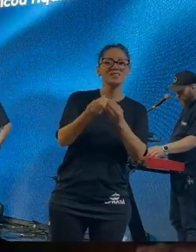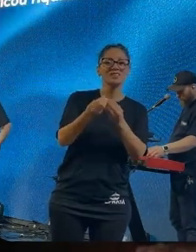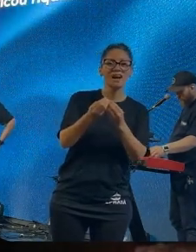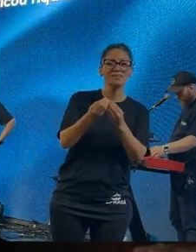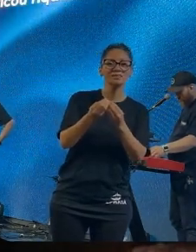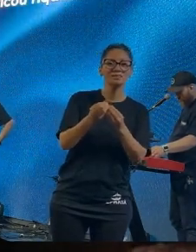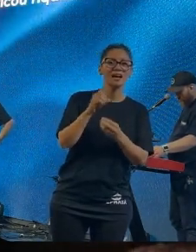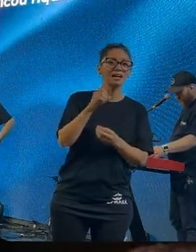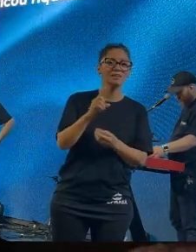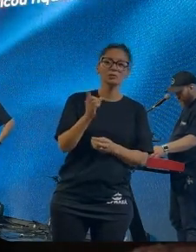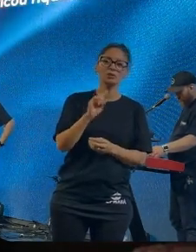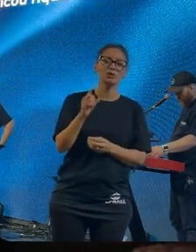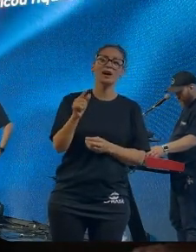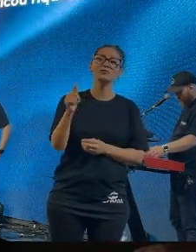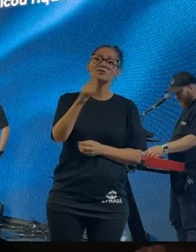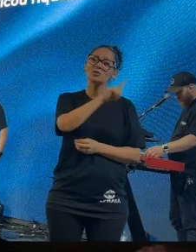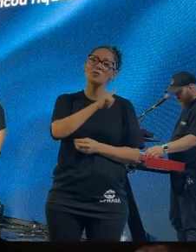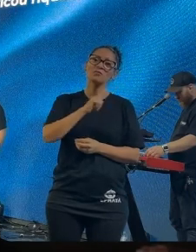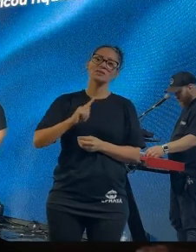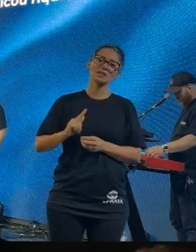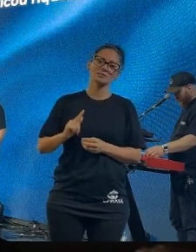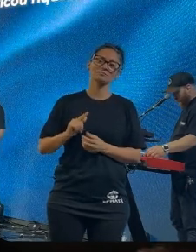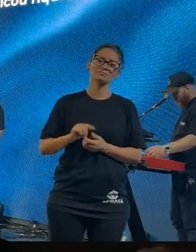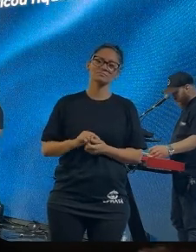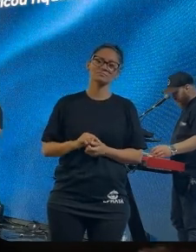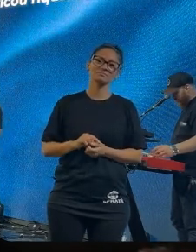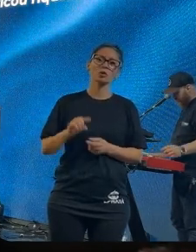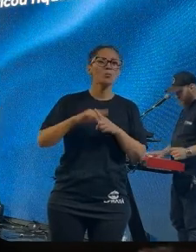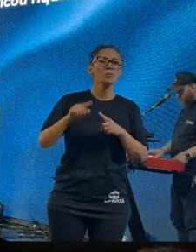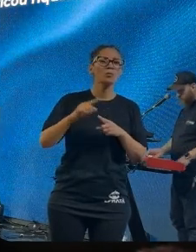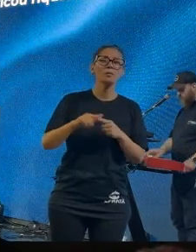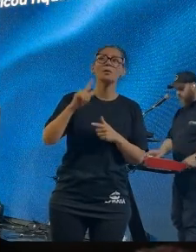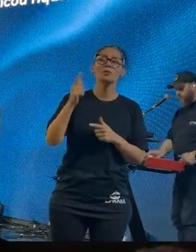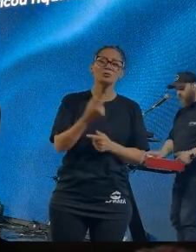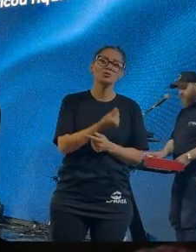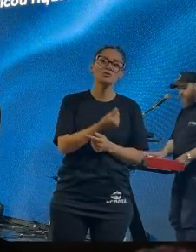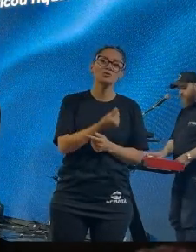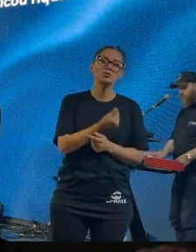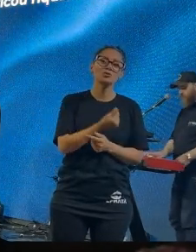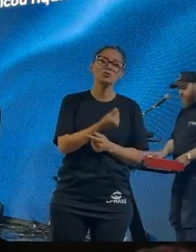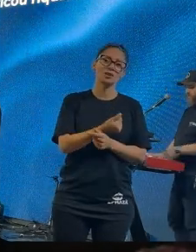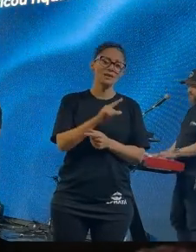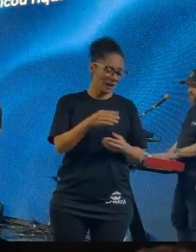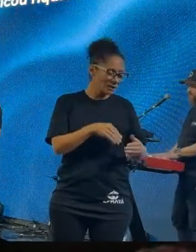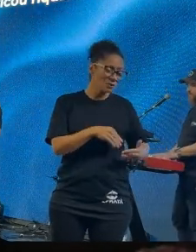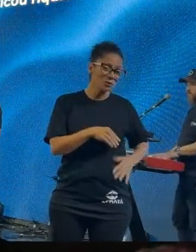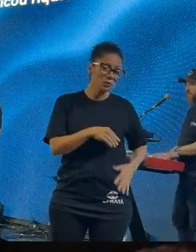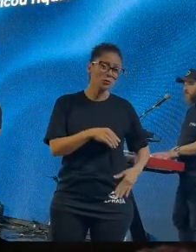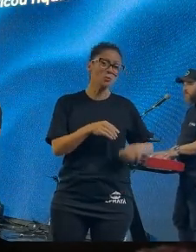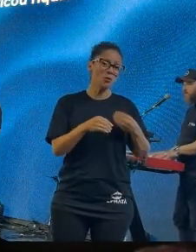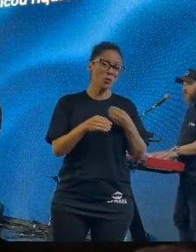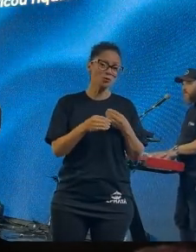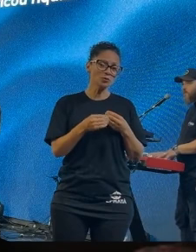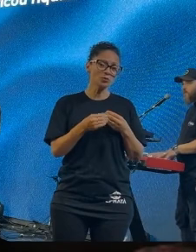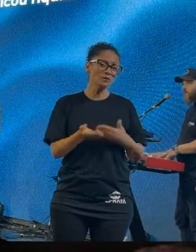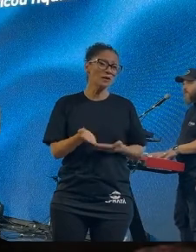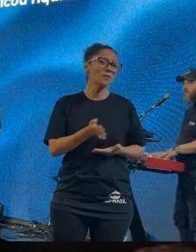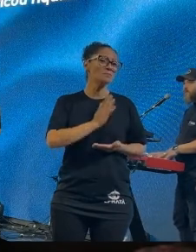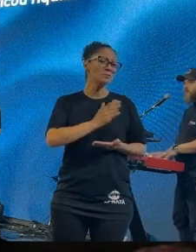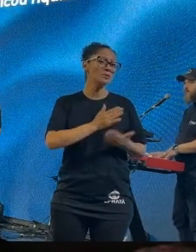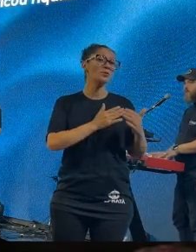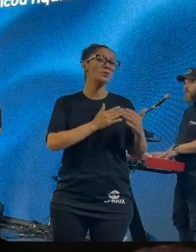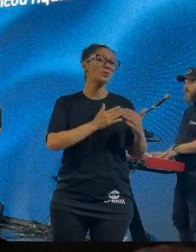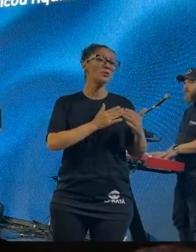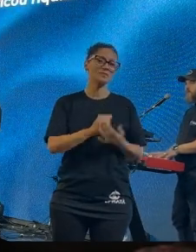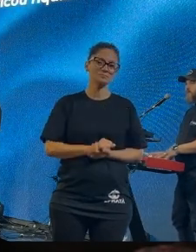que não te vai te governar. O problema é quando o dinheiro sai do bolso e vem para o coração. Mas Deus não tem problema em te enriquecer,